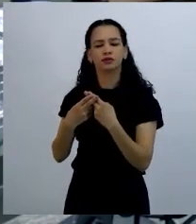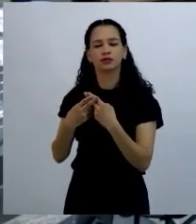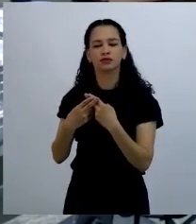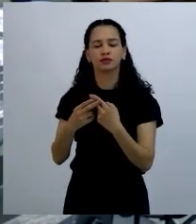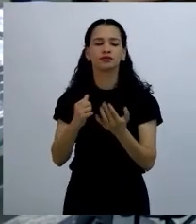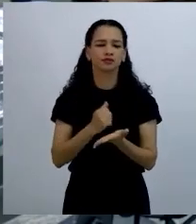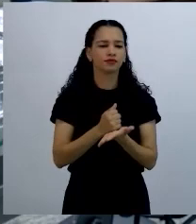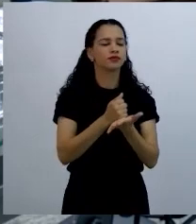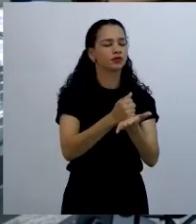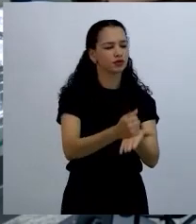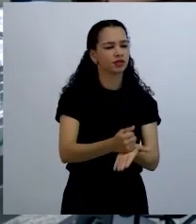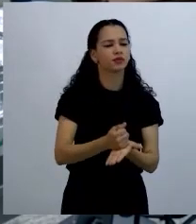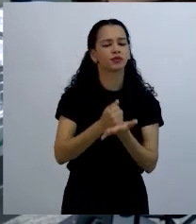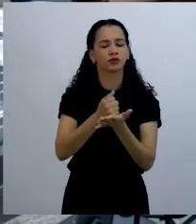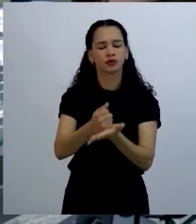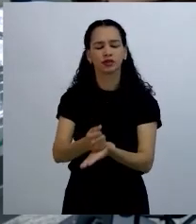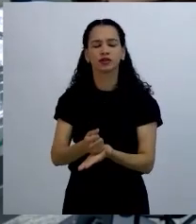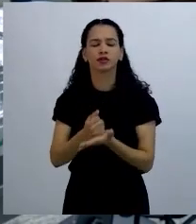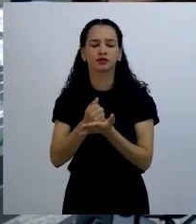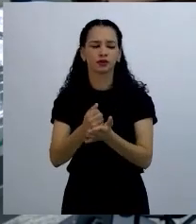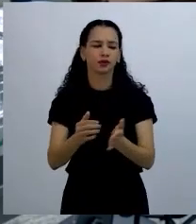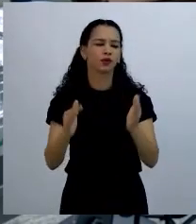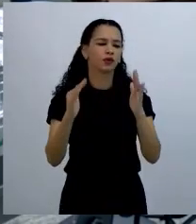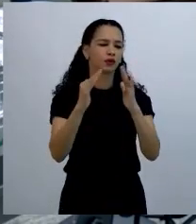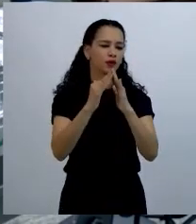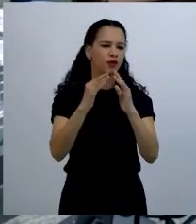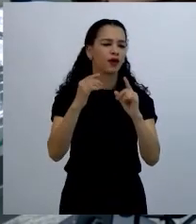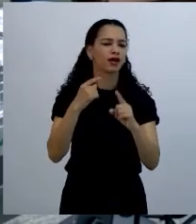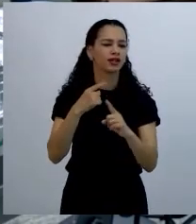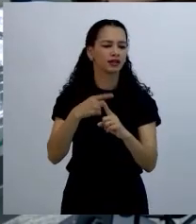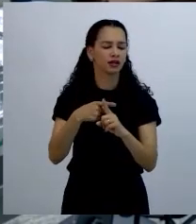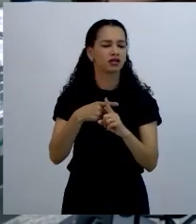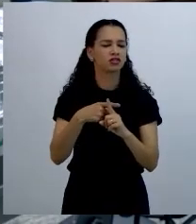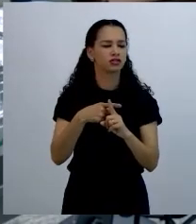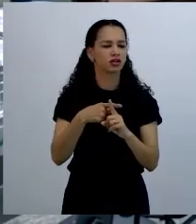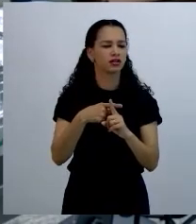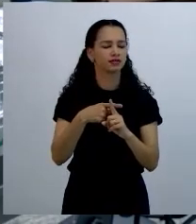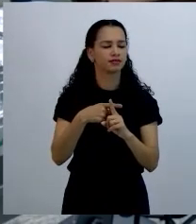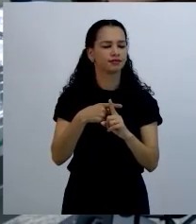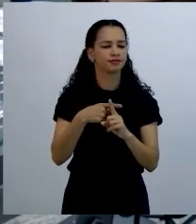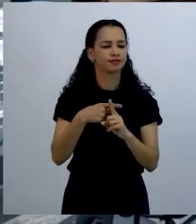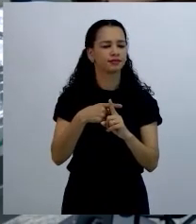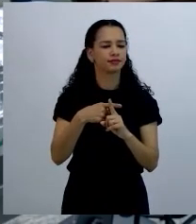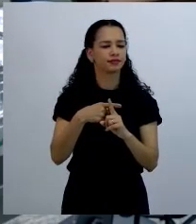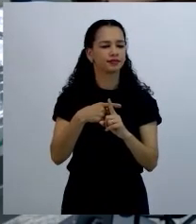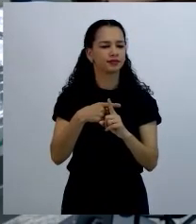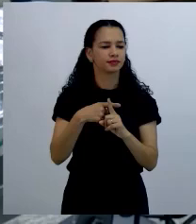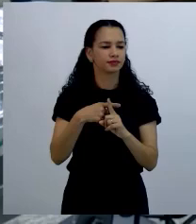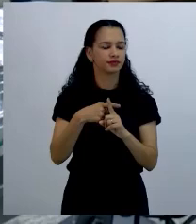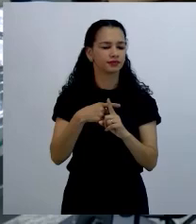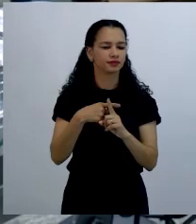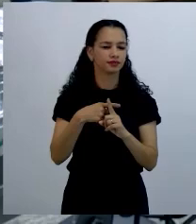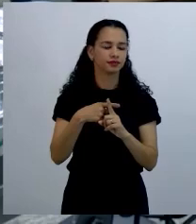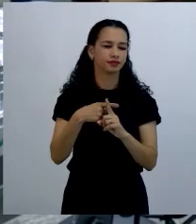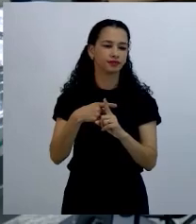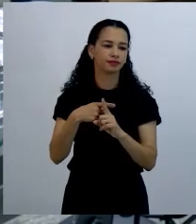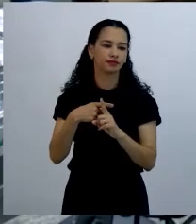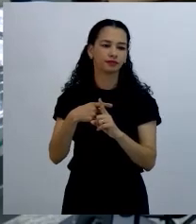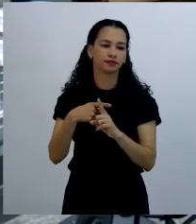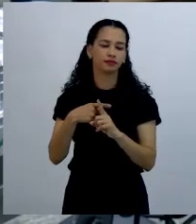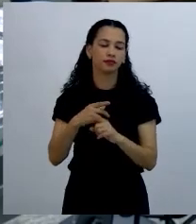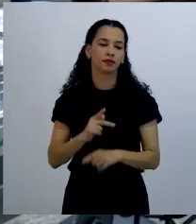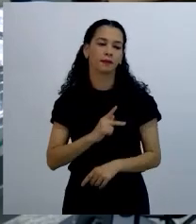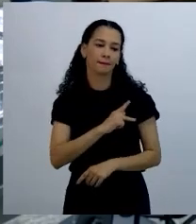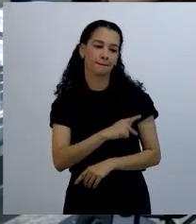comunidade estava sobre ameaça de perder a alegria de viver e sinceramente eu sou